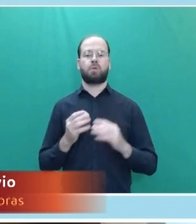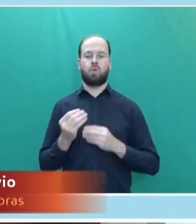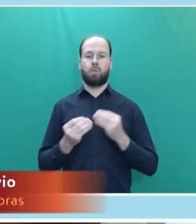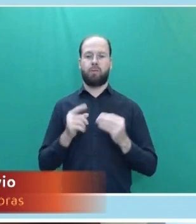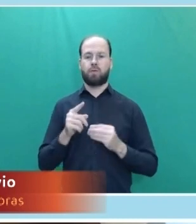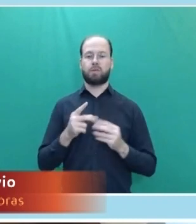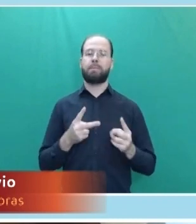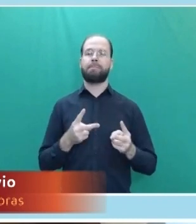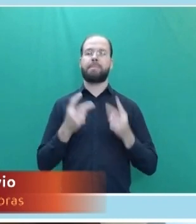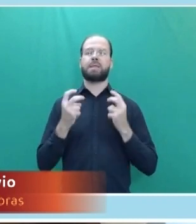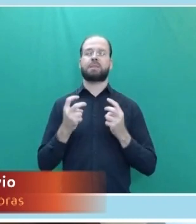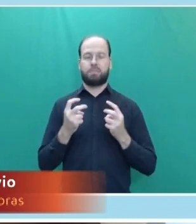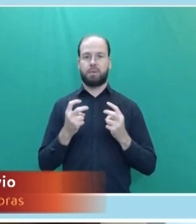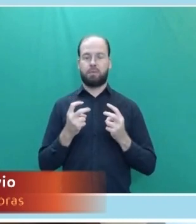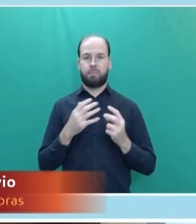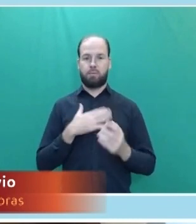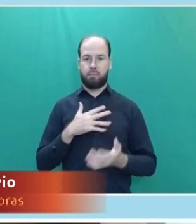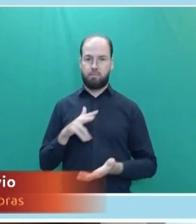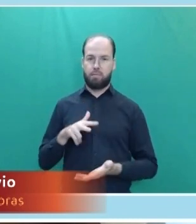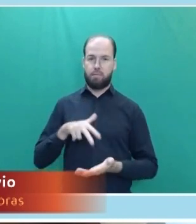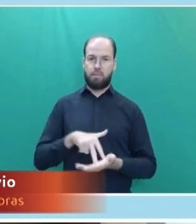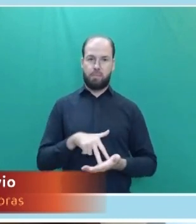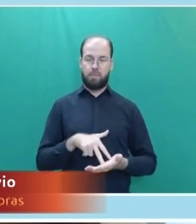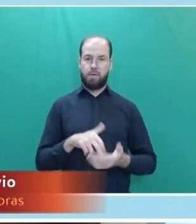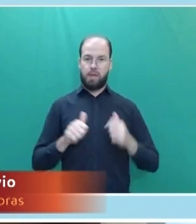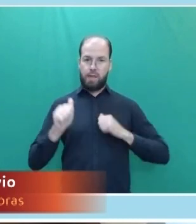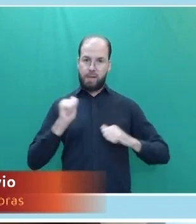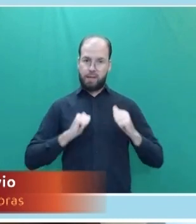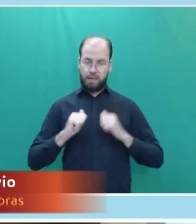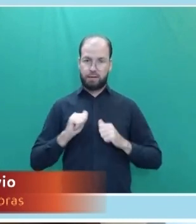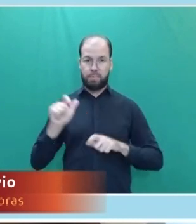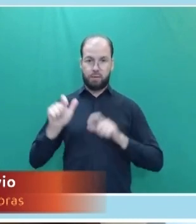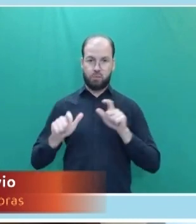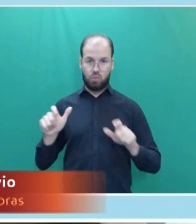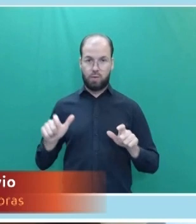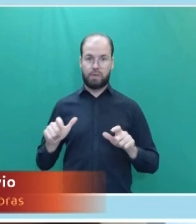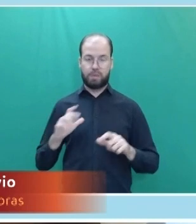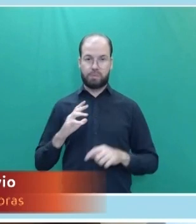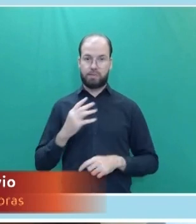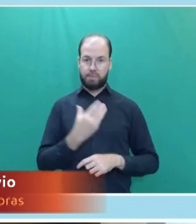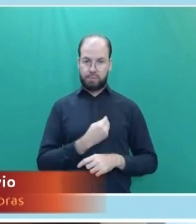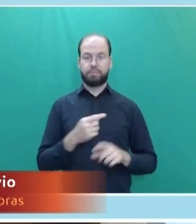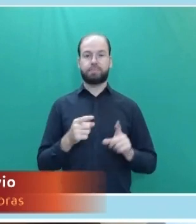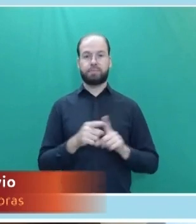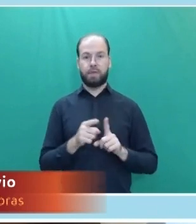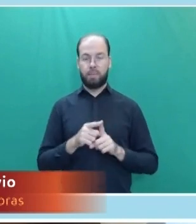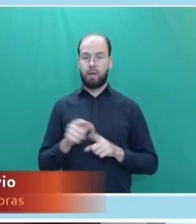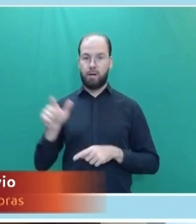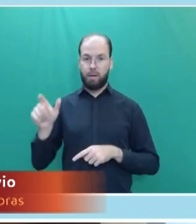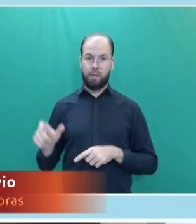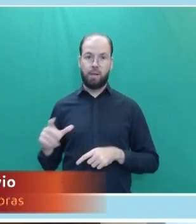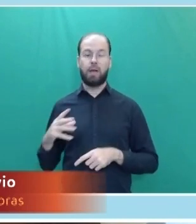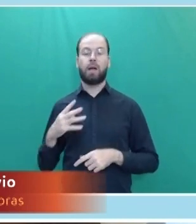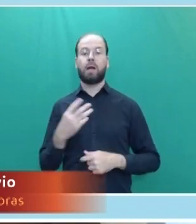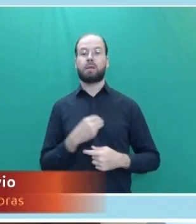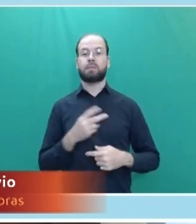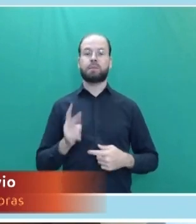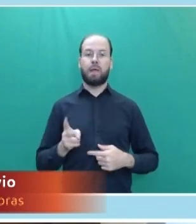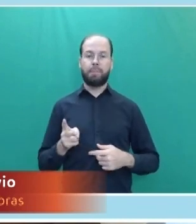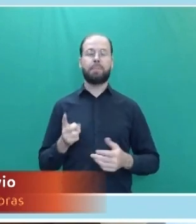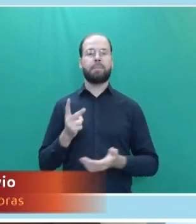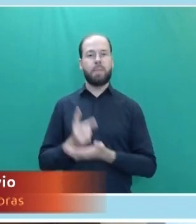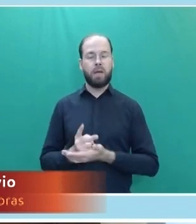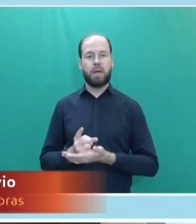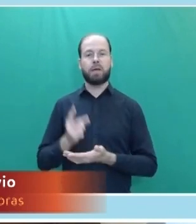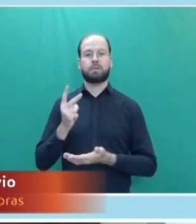a interpretação de papéis de pessoas trans por pessoas cis e também colocar a pessoa trans sempre no mesmo papel, né? Sempre